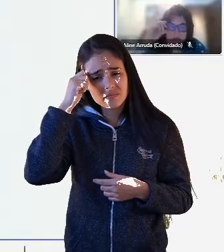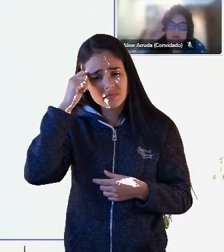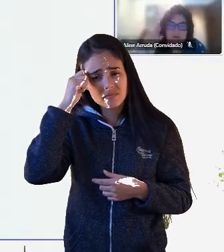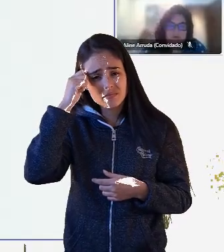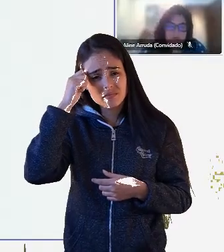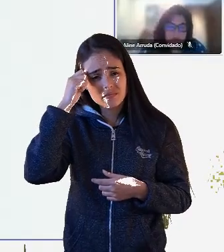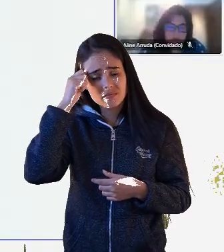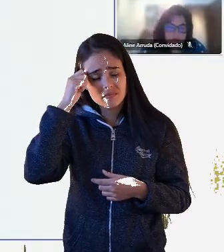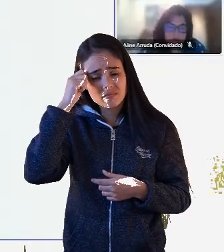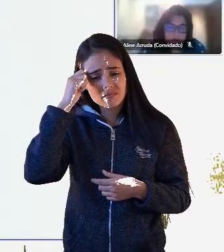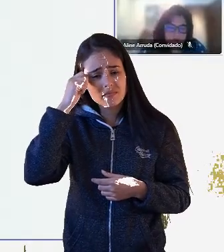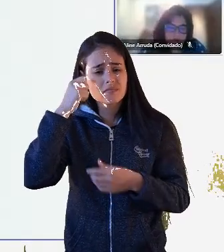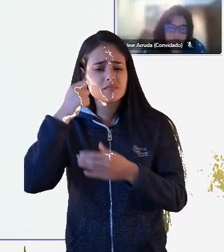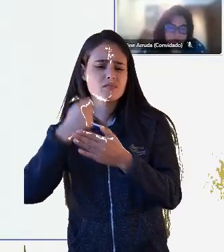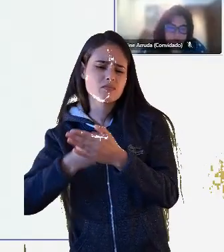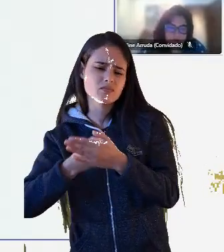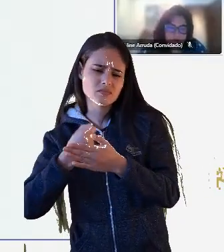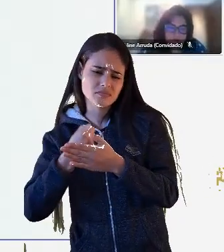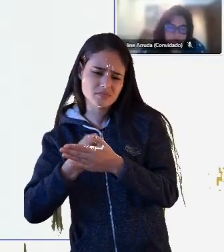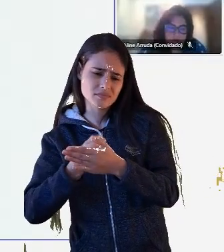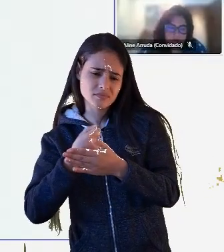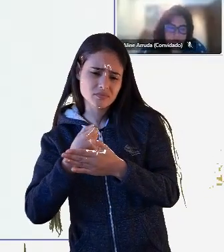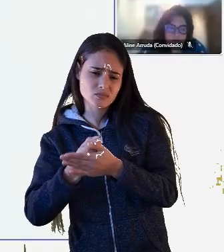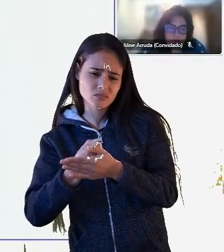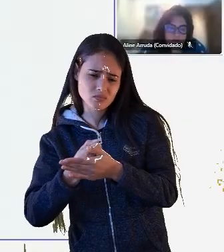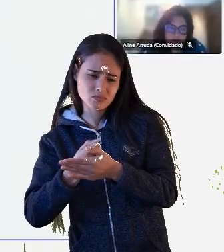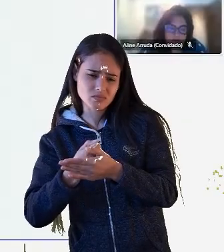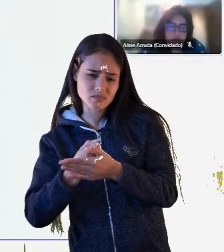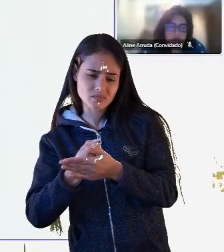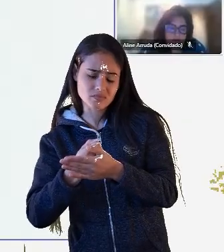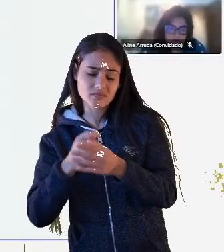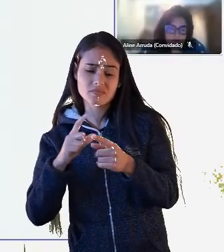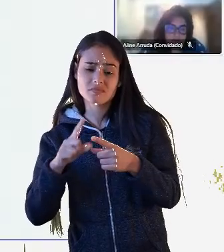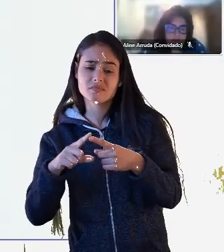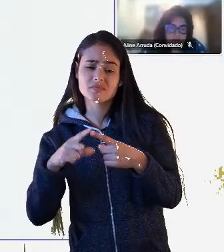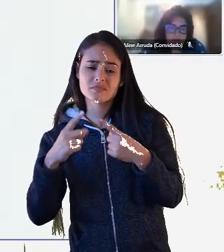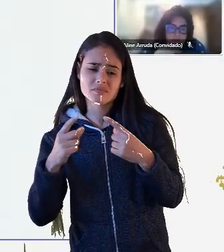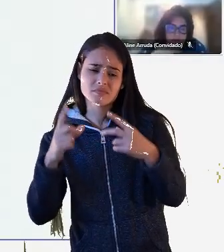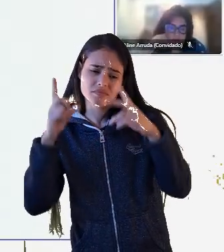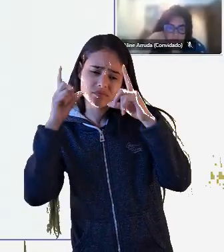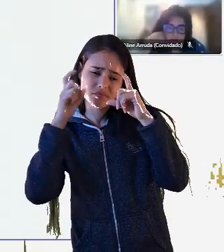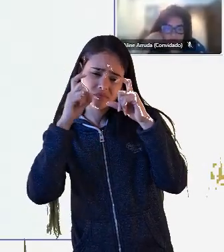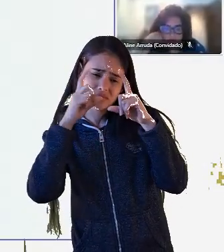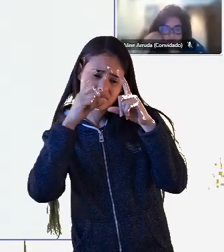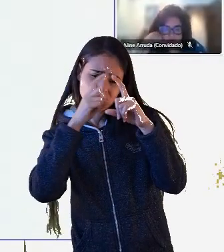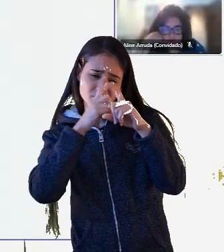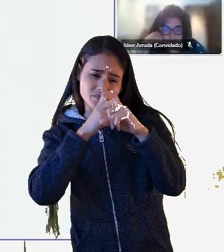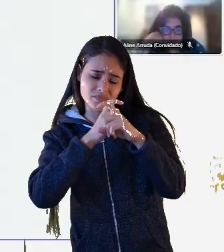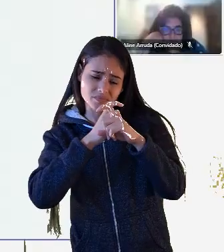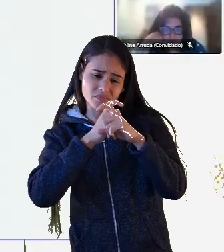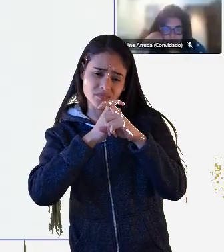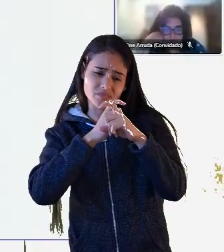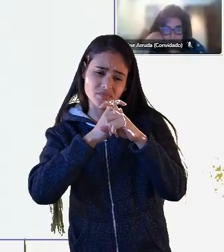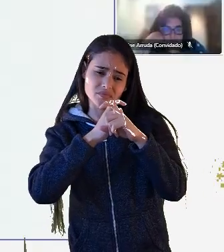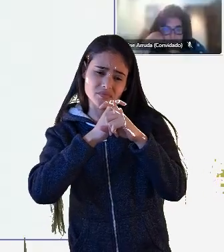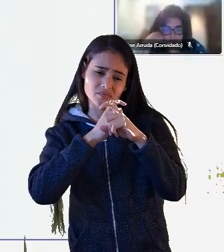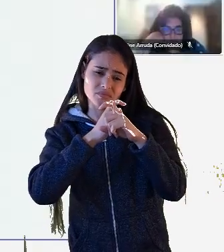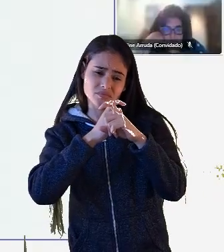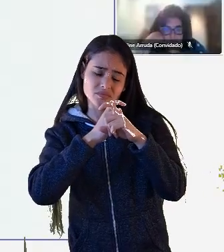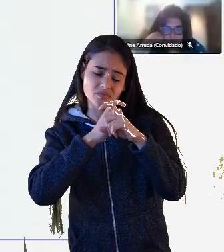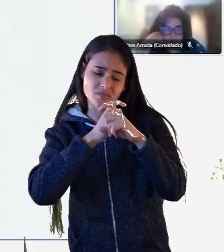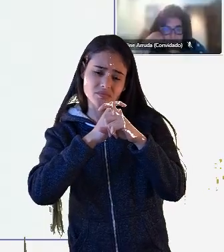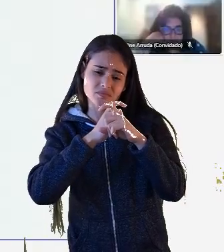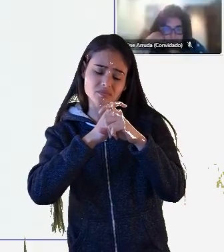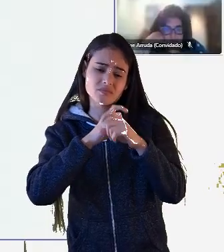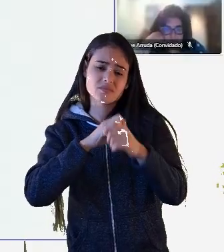genuína, redistribuição de poder e valorização do protagonismo negro, sem censura ou suavização. É